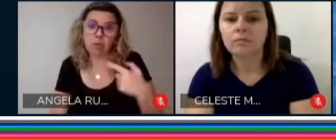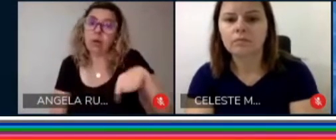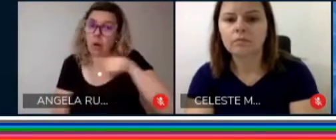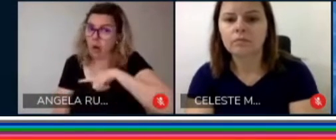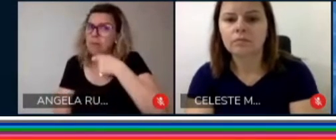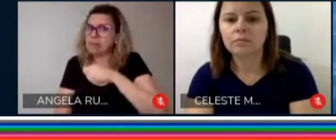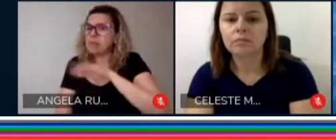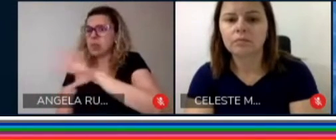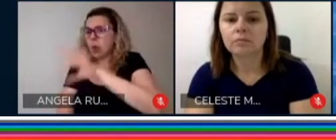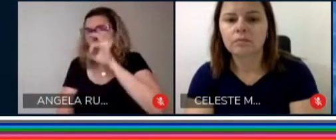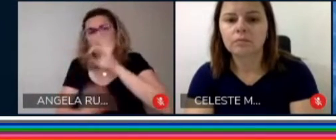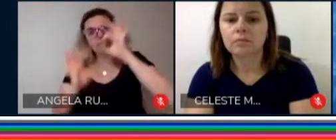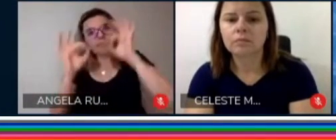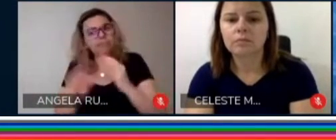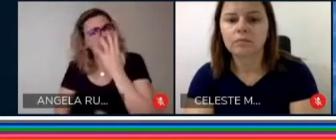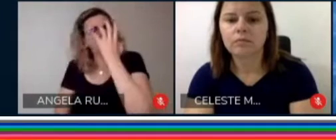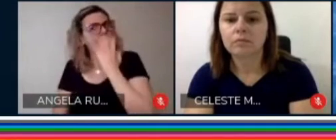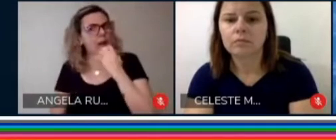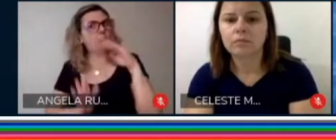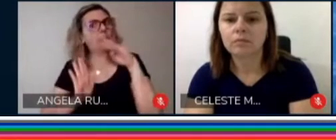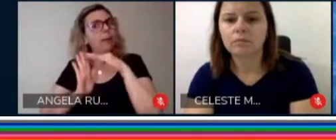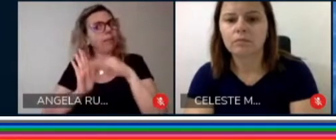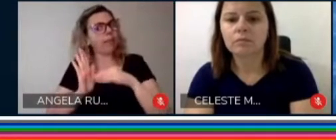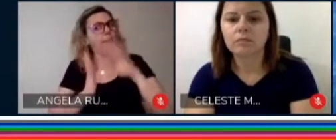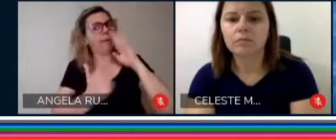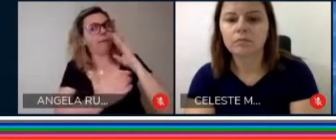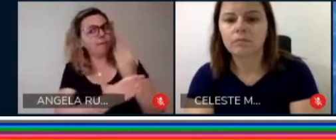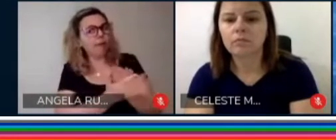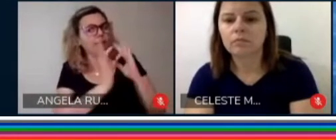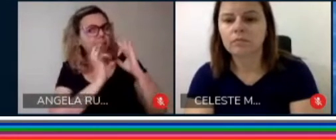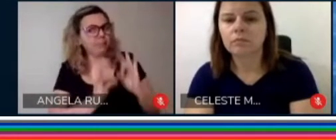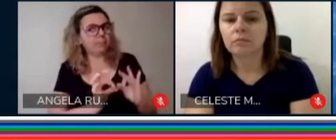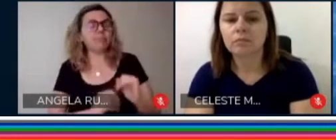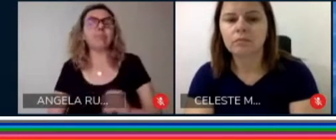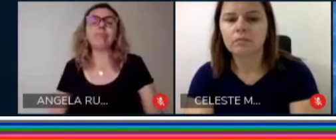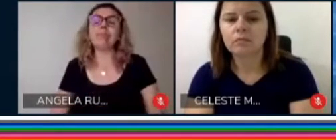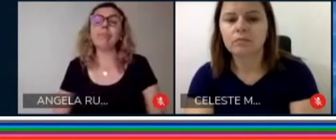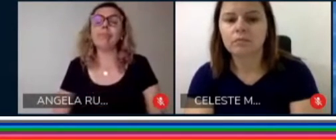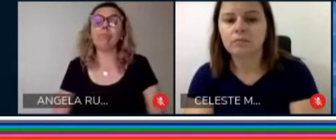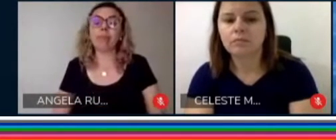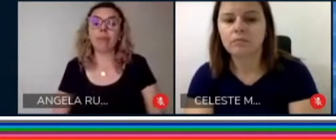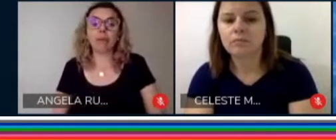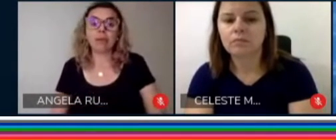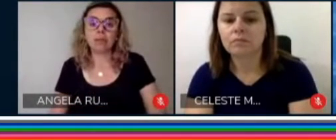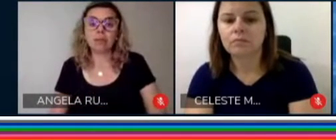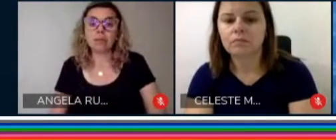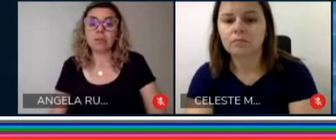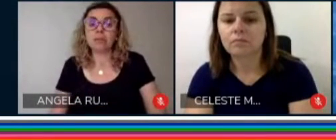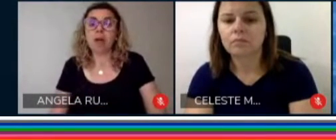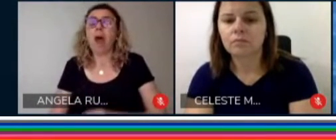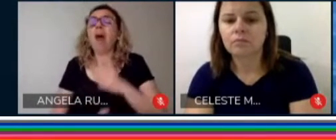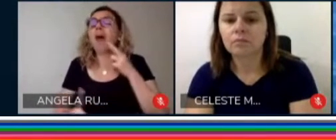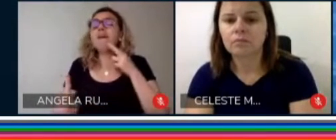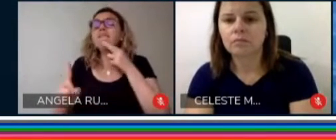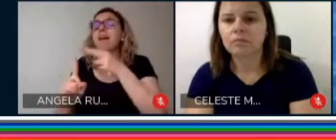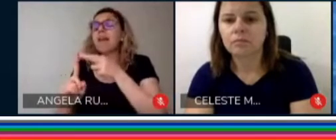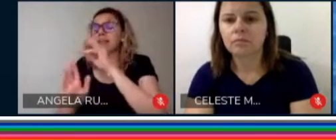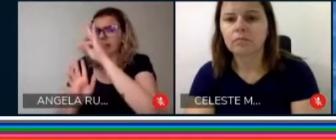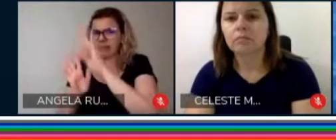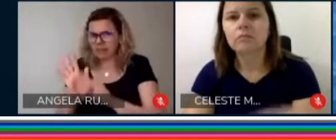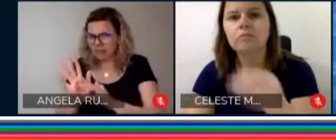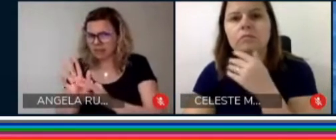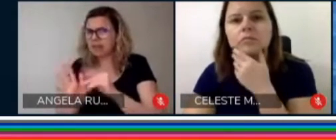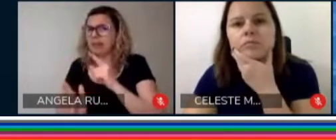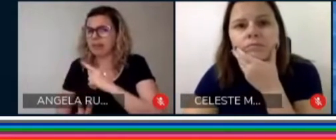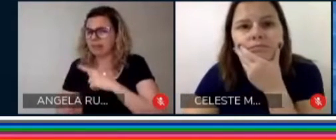né? Como eu falei para vocês, aqueles critérios de credibilidade, né? E tudo isso. As referências do texto contêm